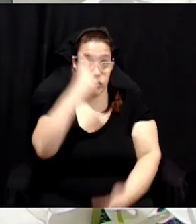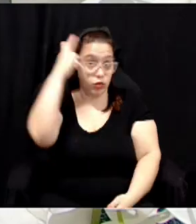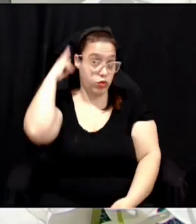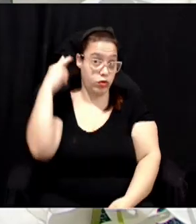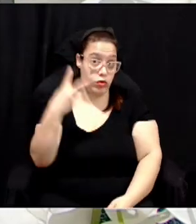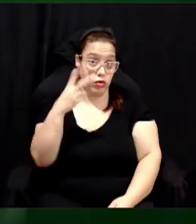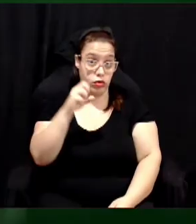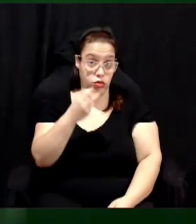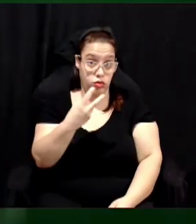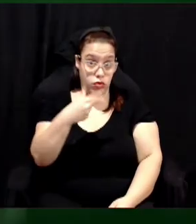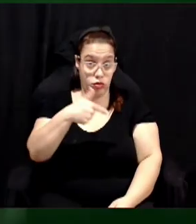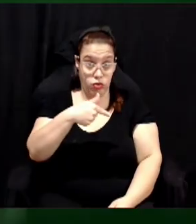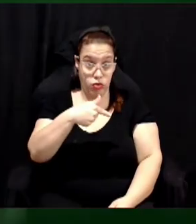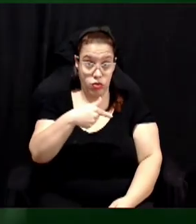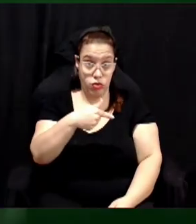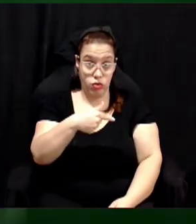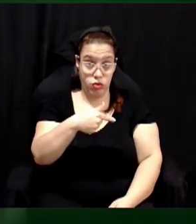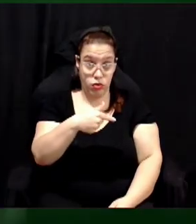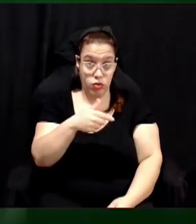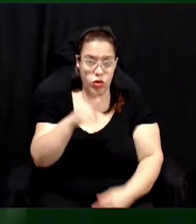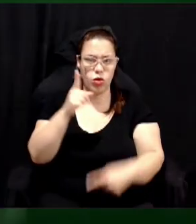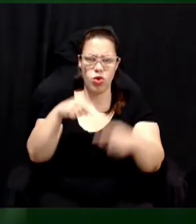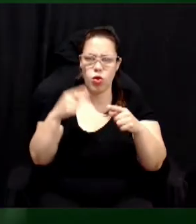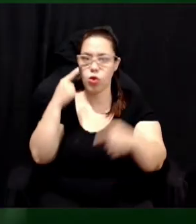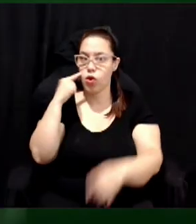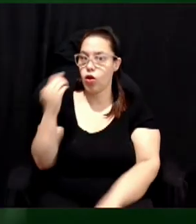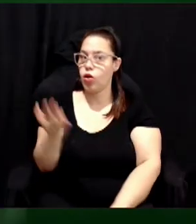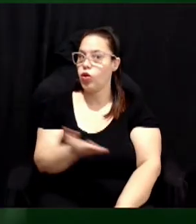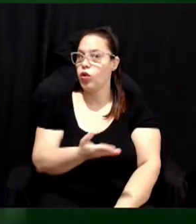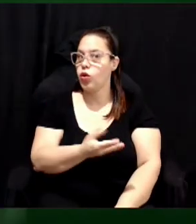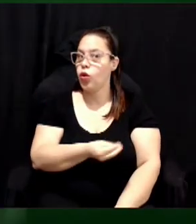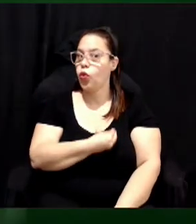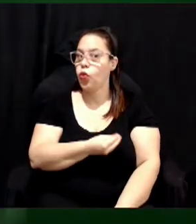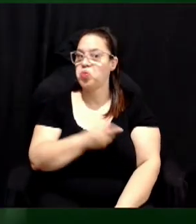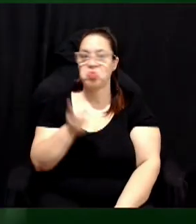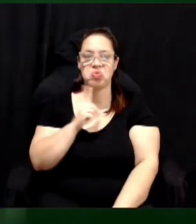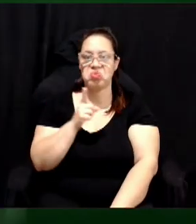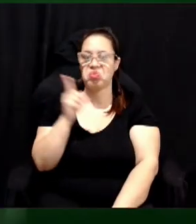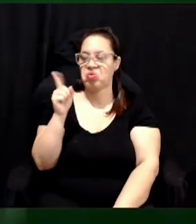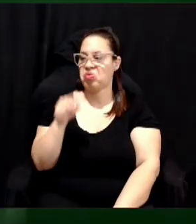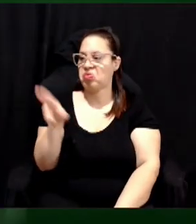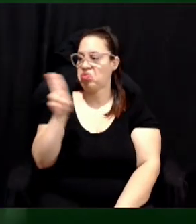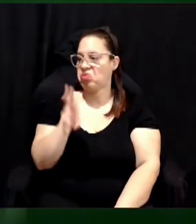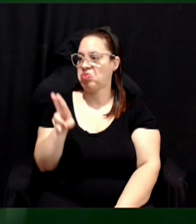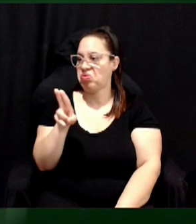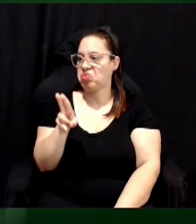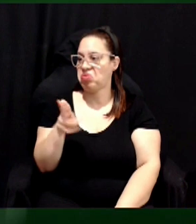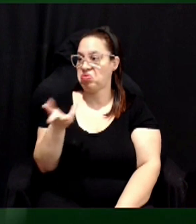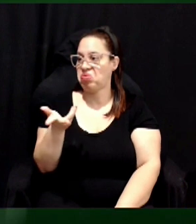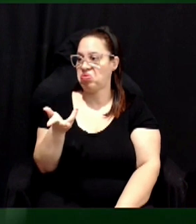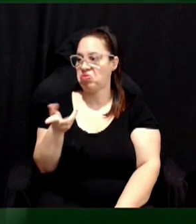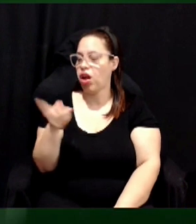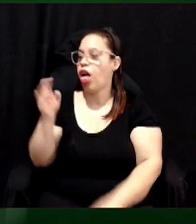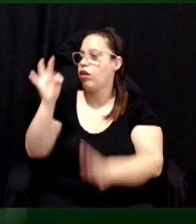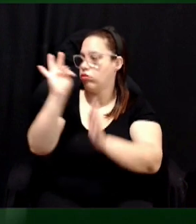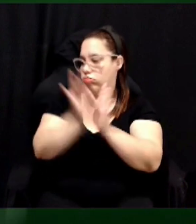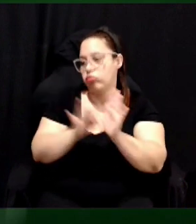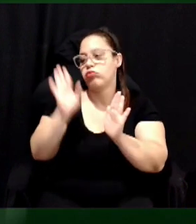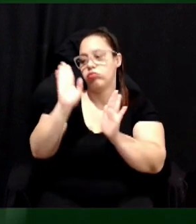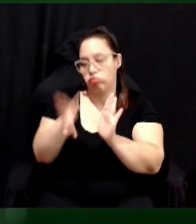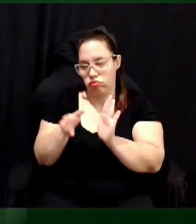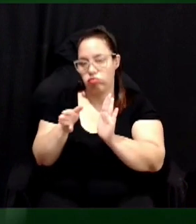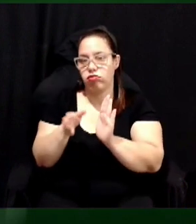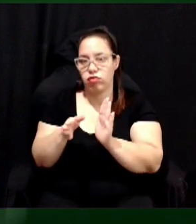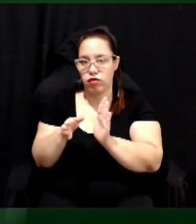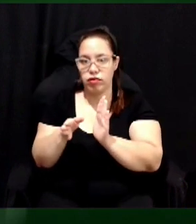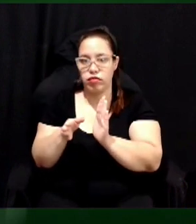2027. São vários aqui, né? A vida não é útil, né? Isso, esse é um texto que já está, né? Então, a vida não é